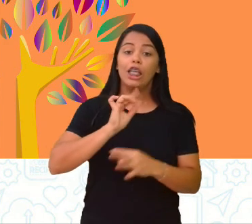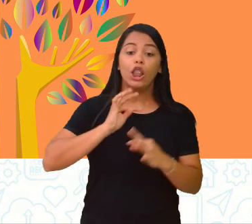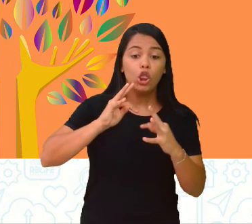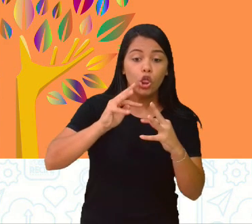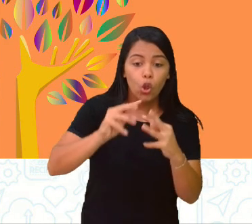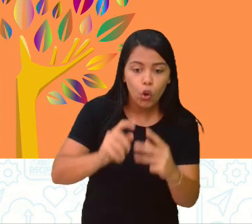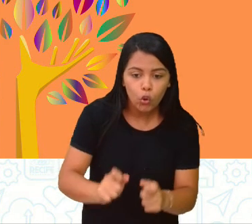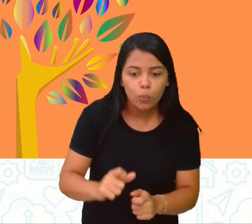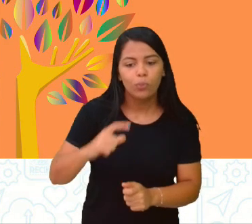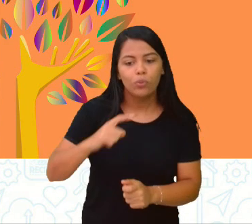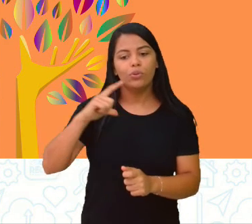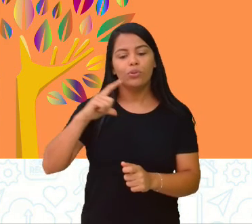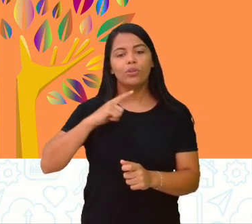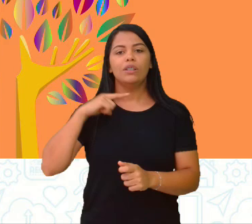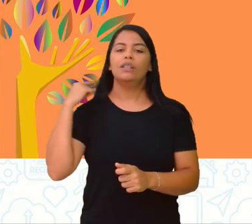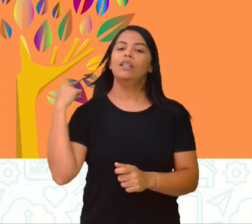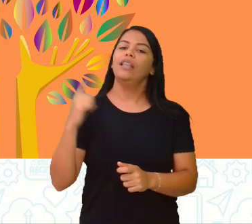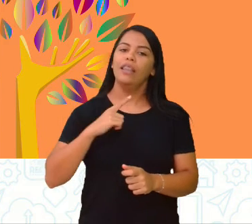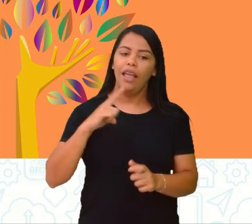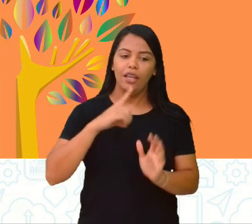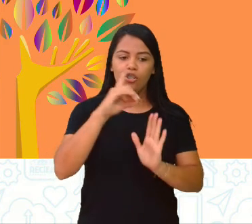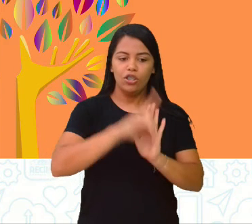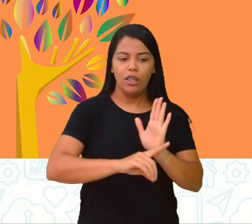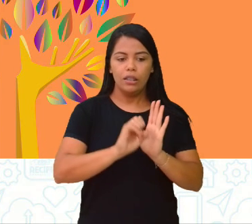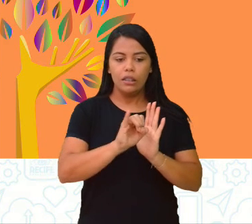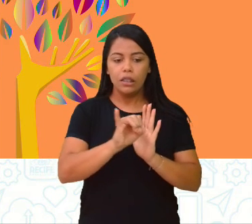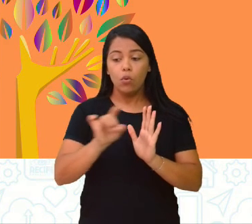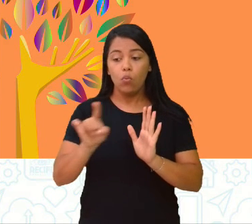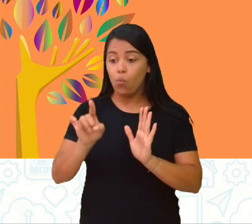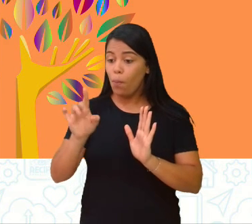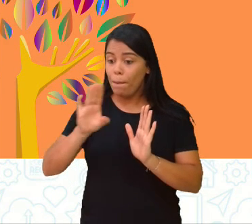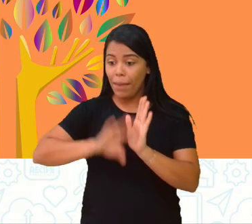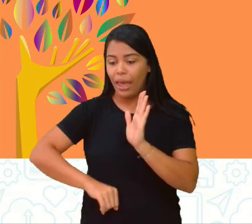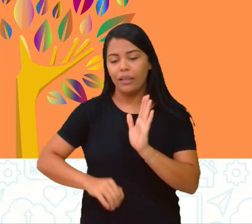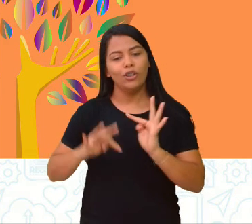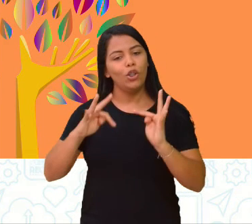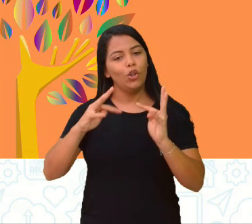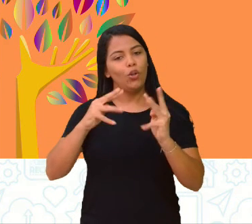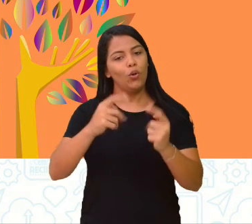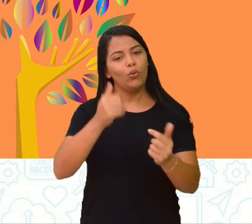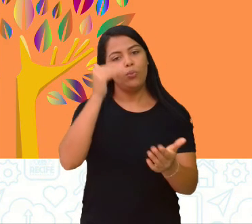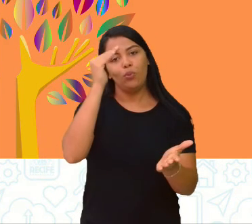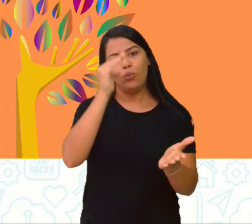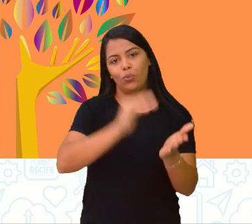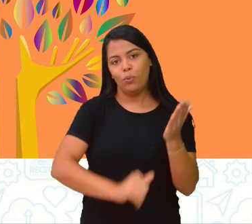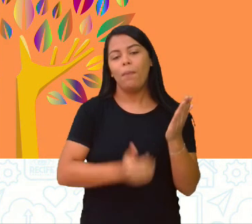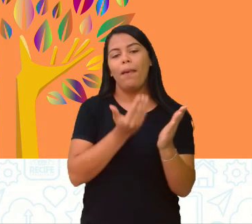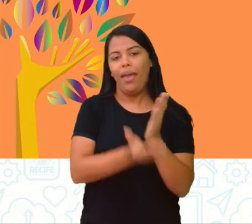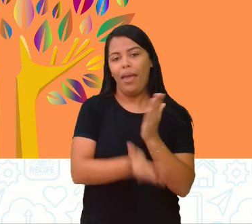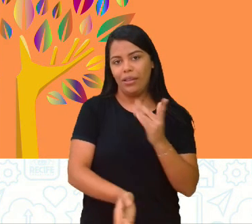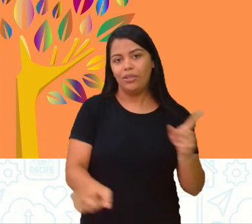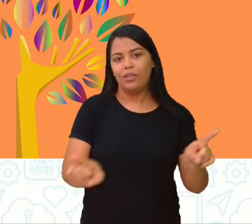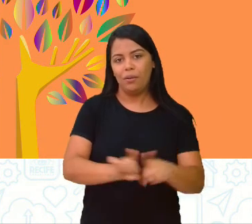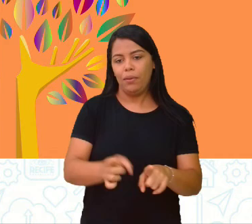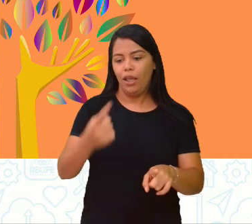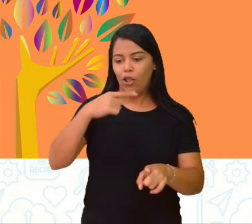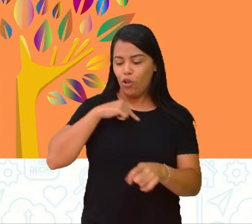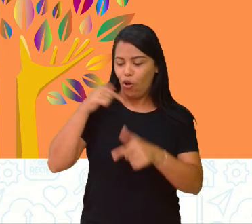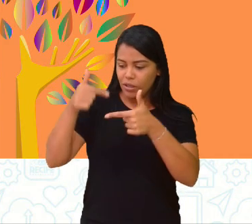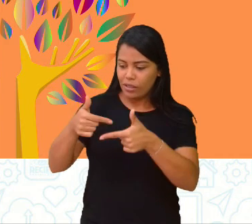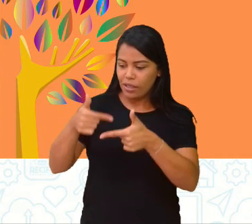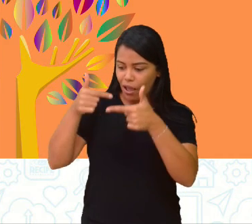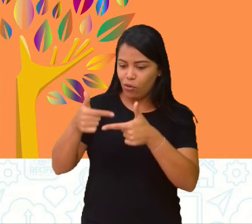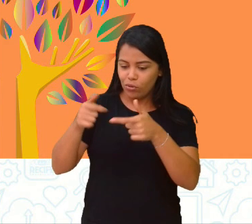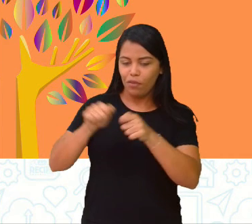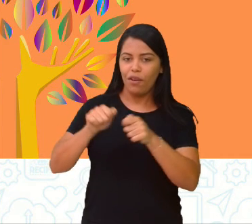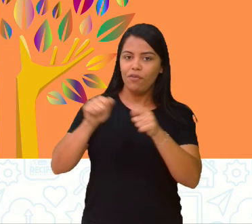um é ameaçado, acabou-se, né? Então, como é que é isso? Nossa luta definirá o futuro. E é com essa frase,